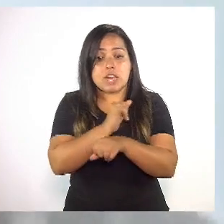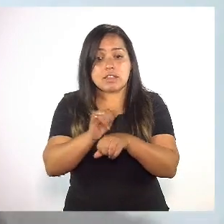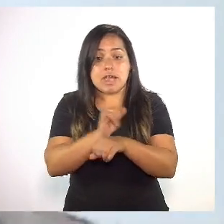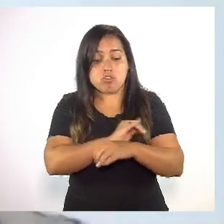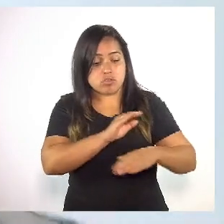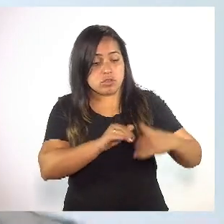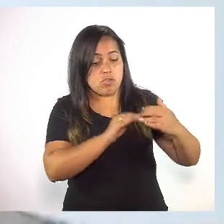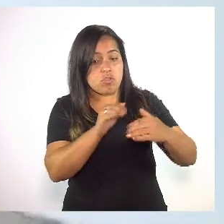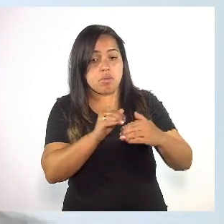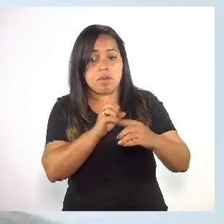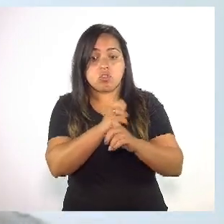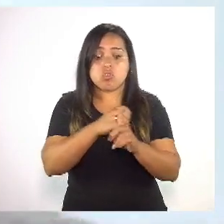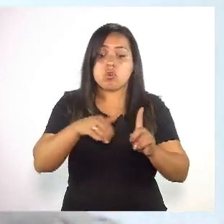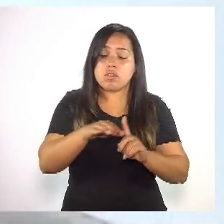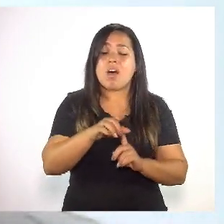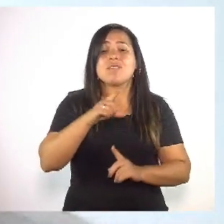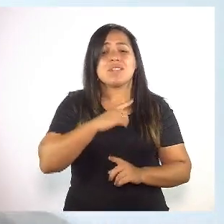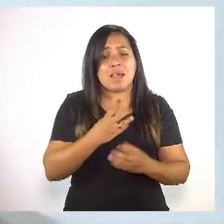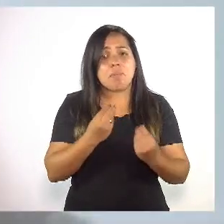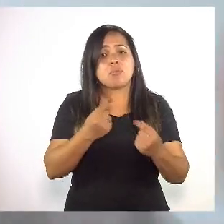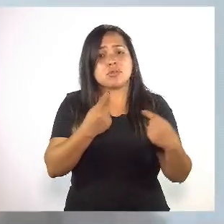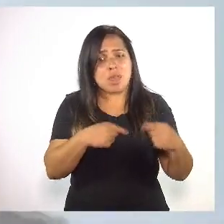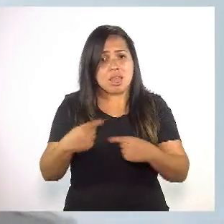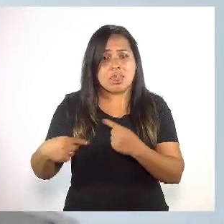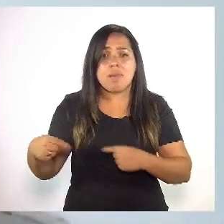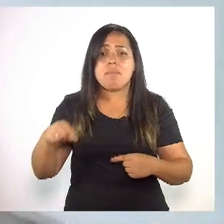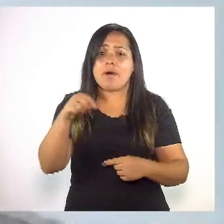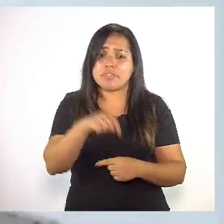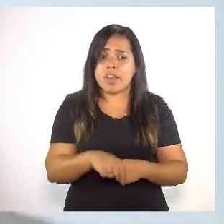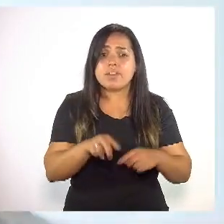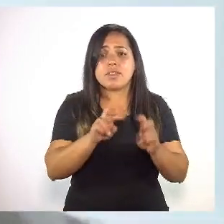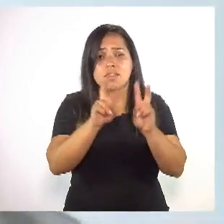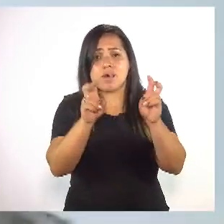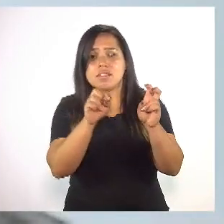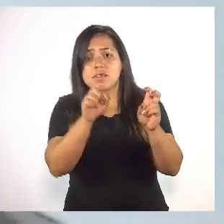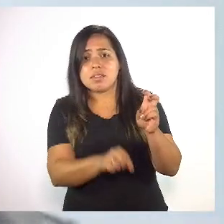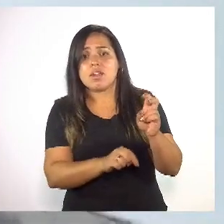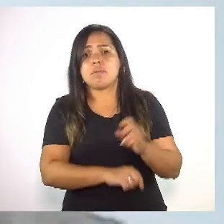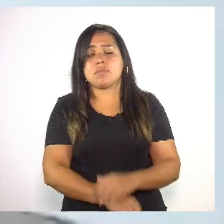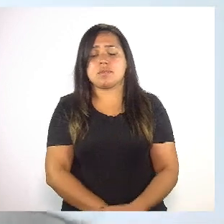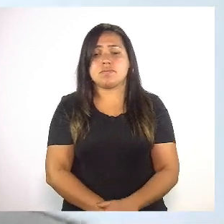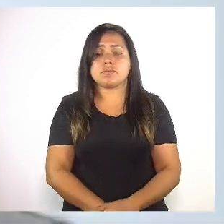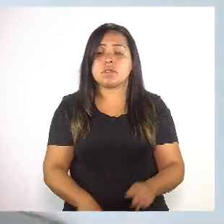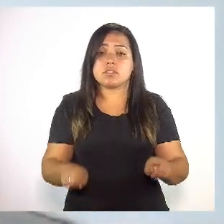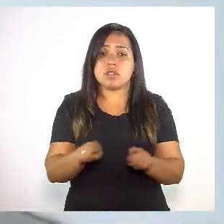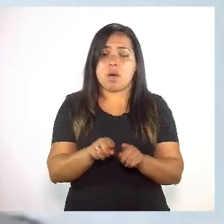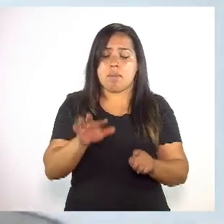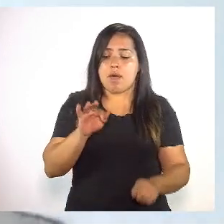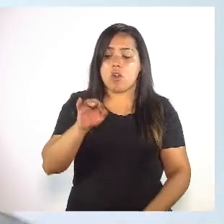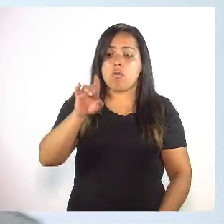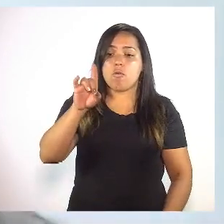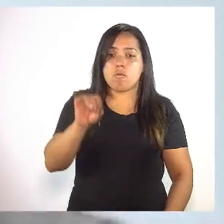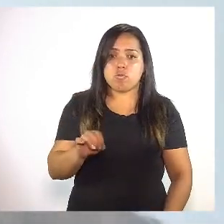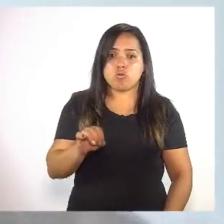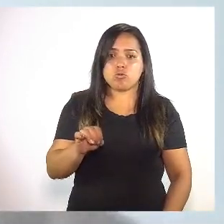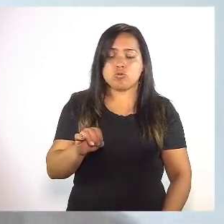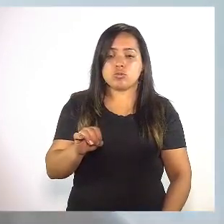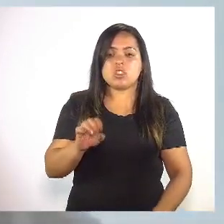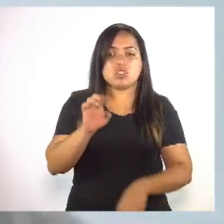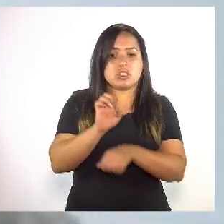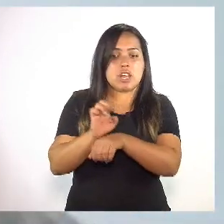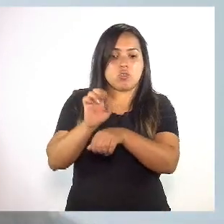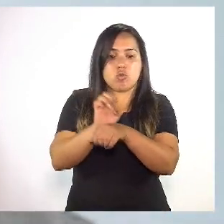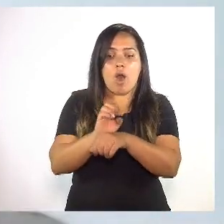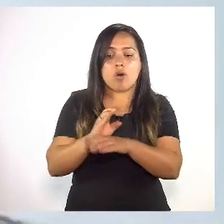como tantas vezes temos debatido aqui na Assembleia. Quanto à questão do Fundo Estadual de Habitação de Interesse Social, o FEIS, também